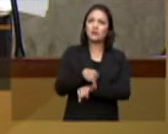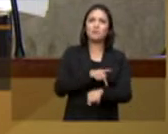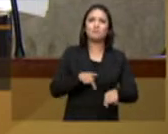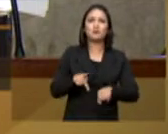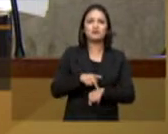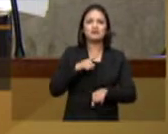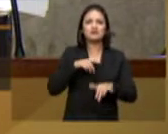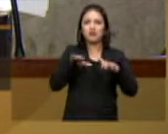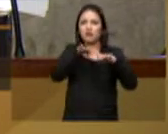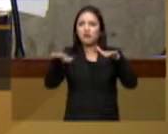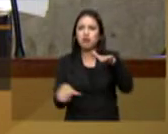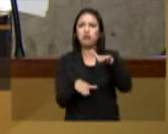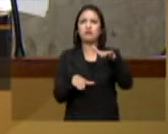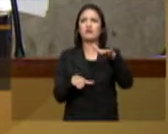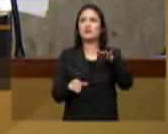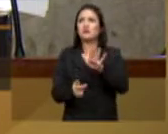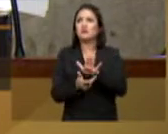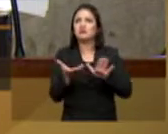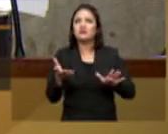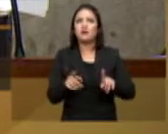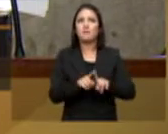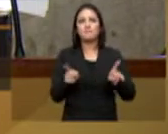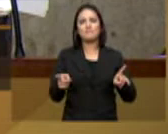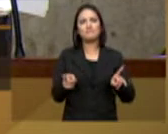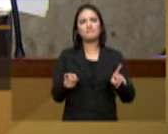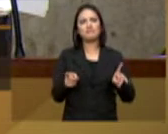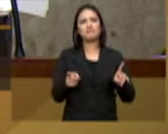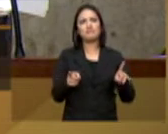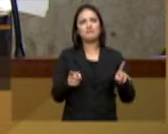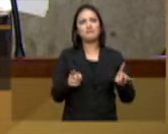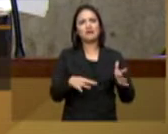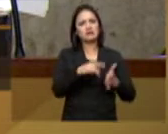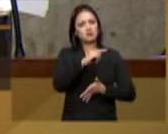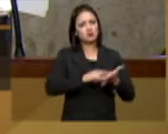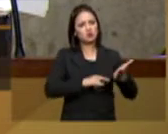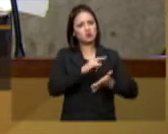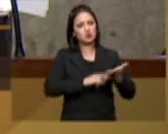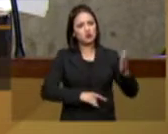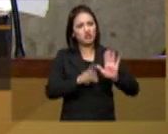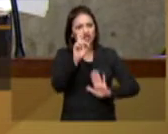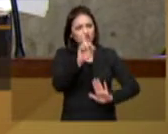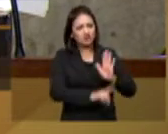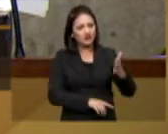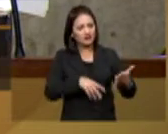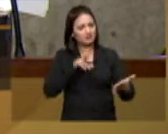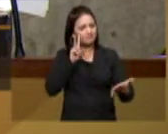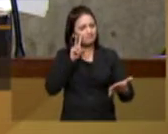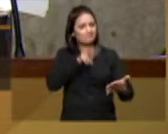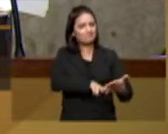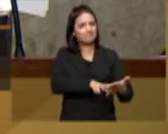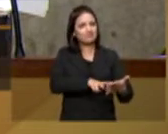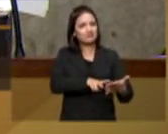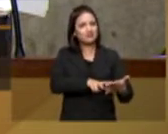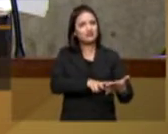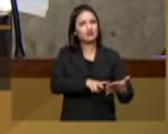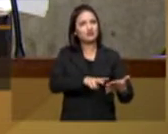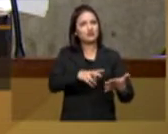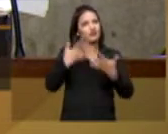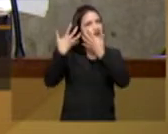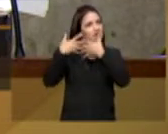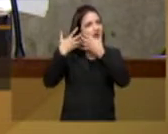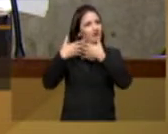nosso, refletir sobre as declarações de direitos não constitui mero exercício